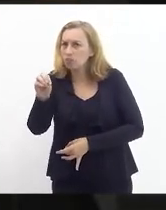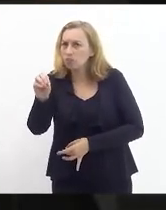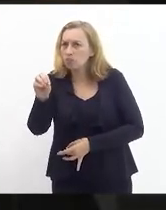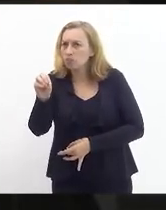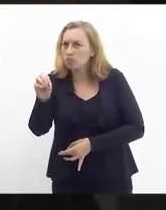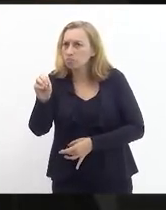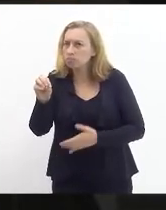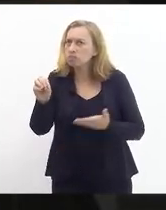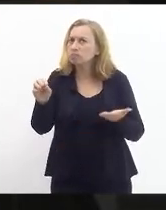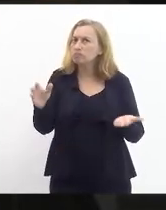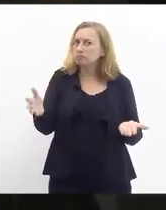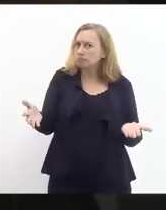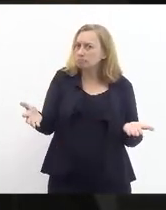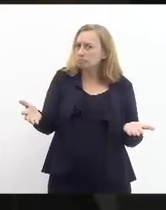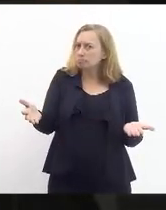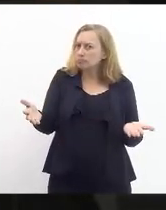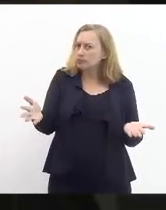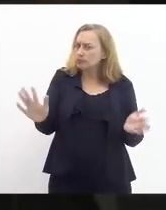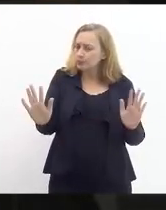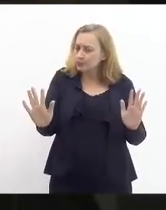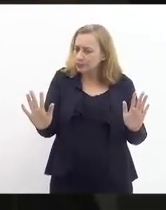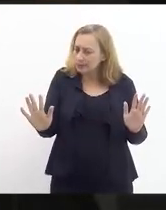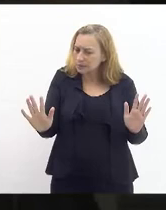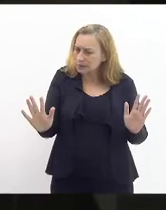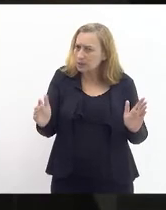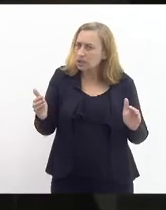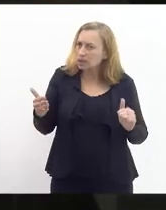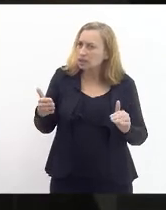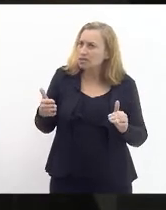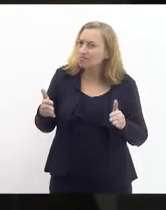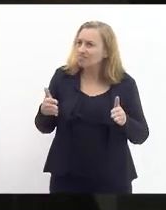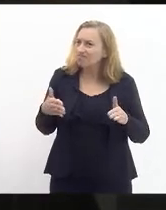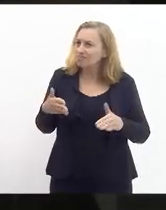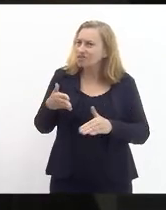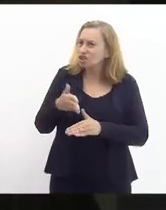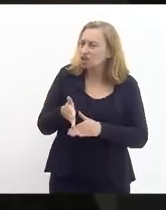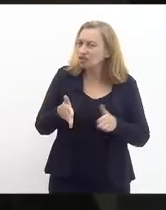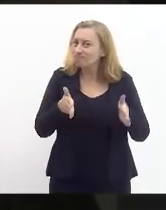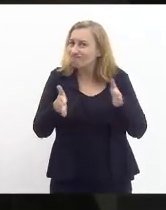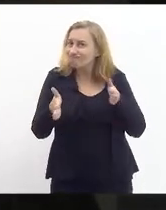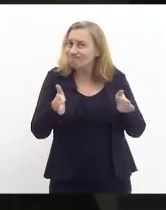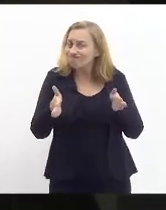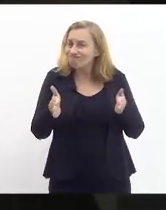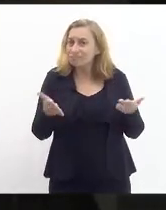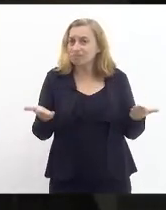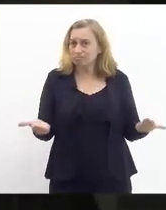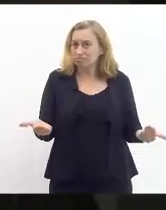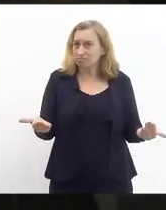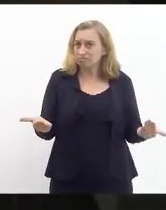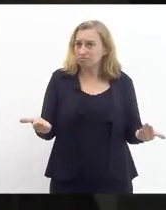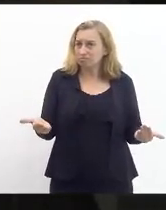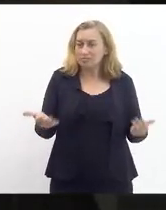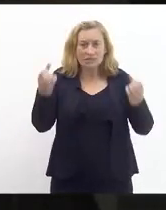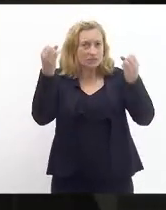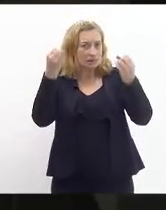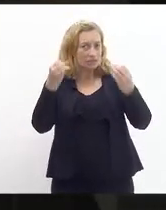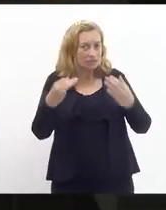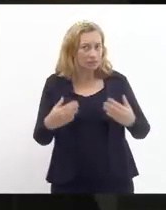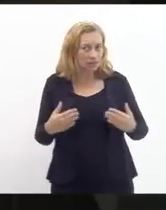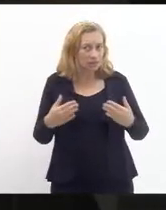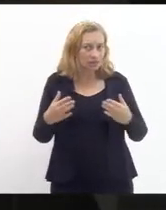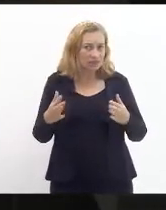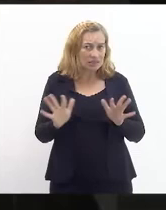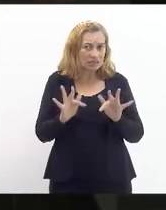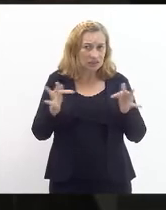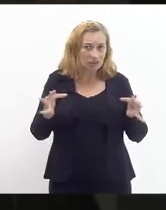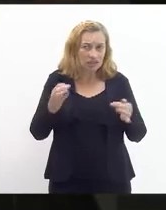bom e nós estamos tá entrando nesse pra mamar a questão simples se os